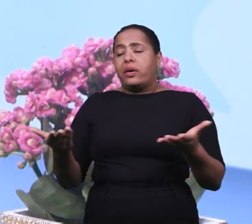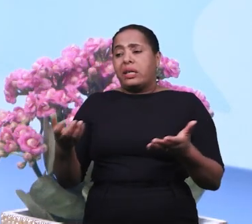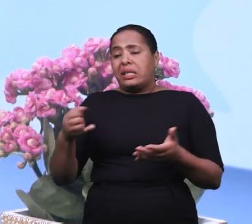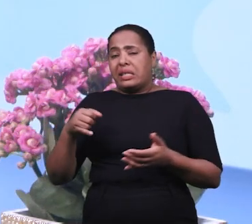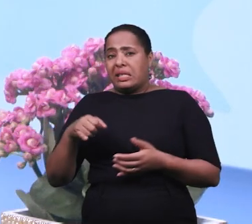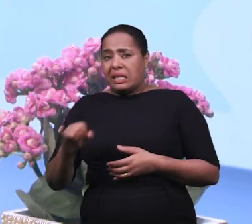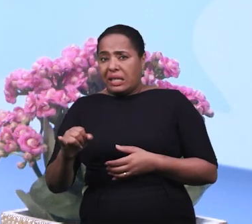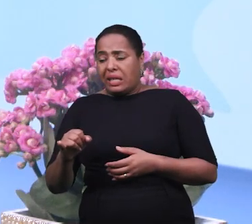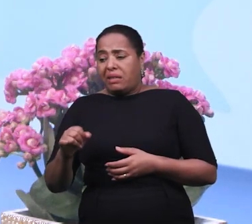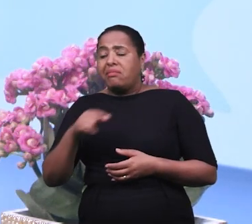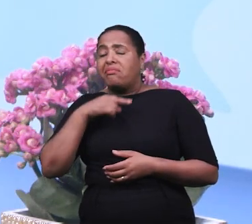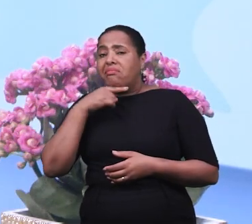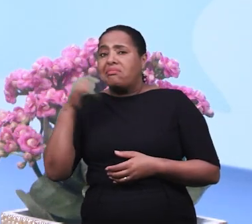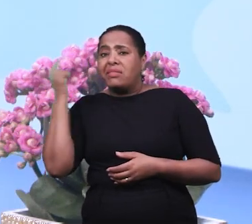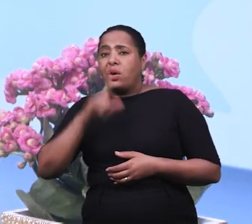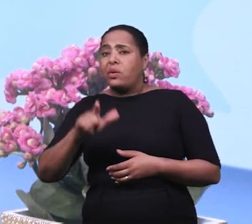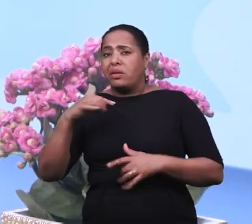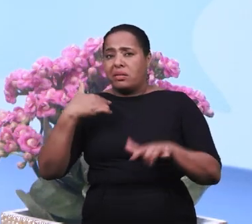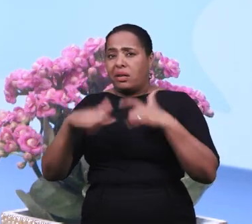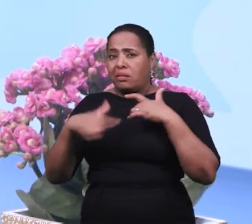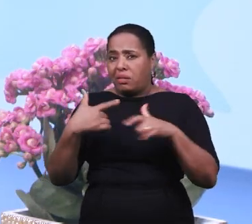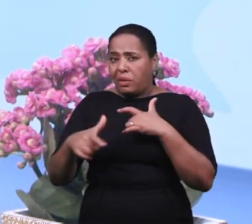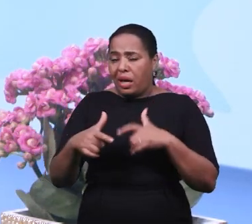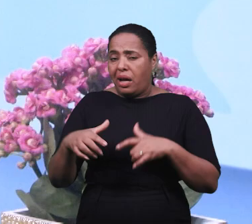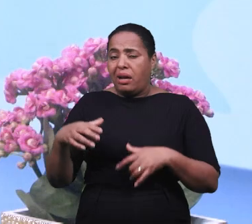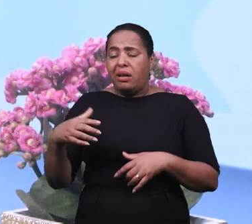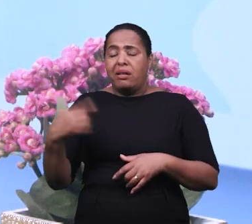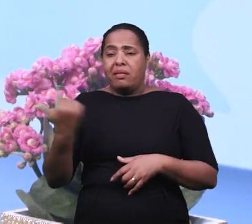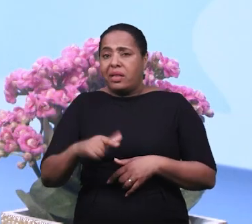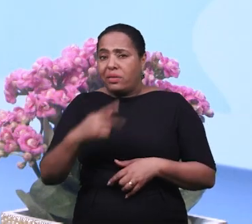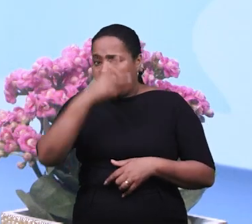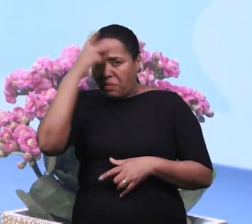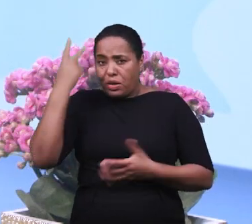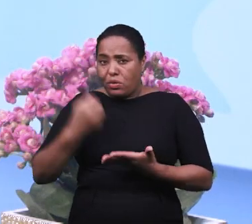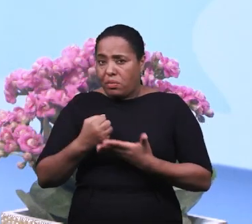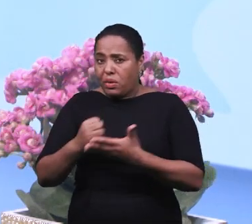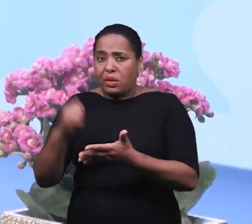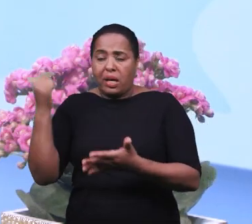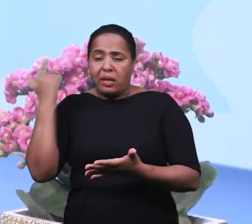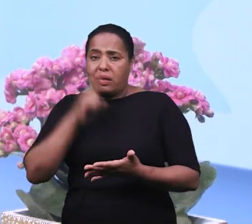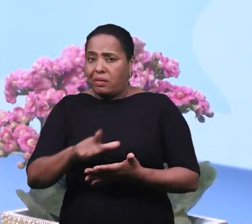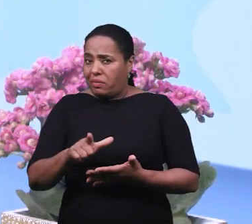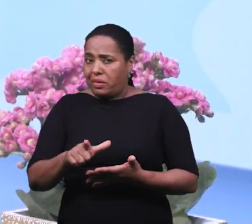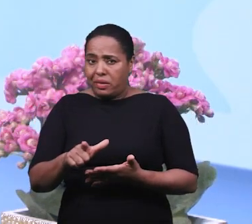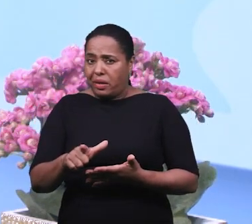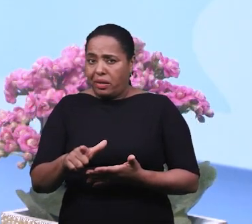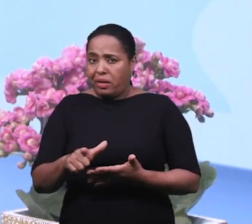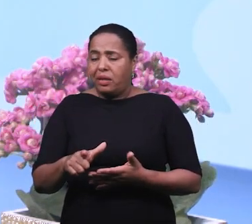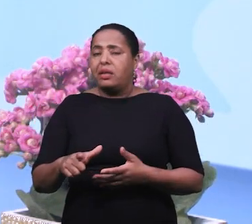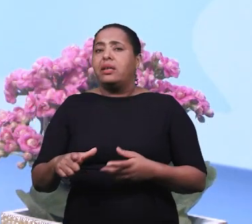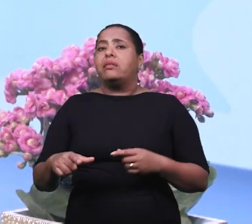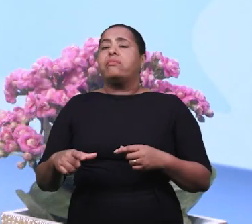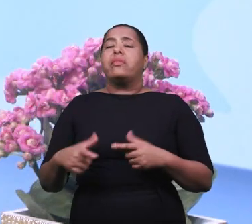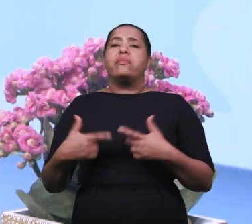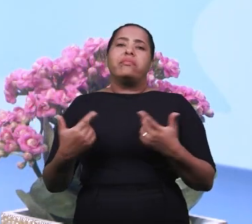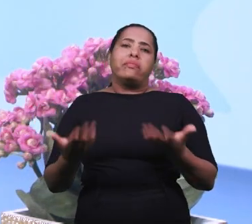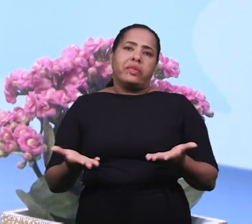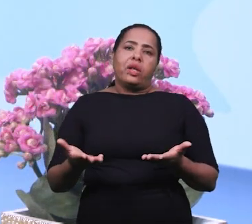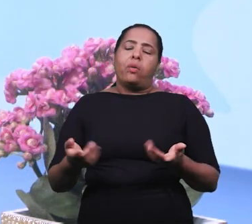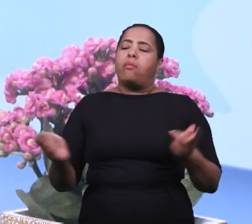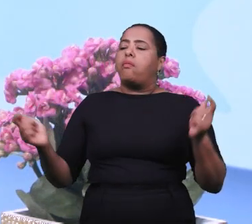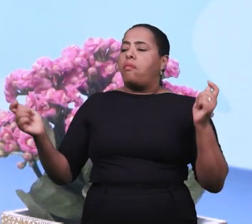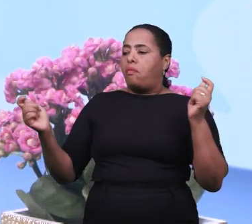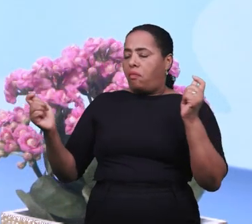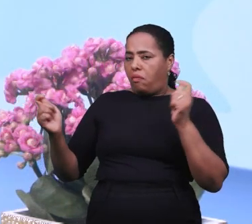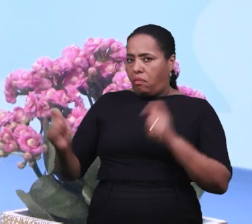não tem condições de trabalhar e não tem quem provém o sustento dela, ela não consegue, ela não tem condições para isso, porque não tem renda, aí é